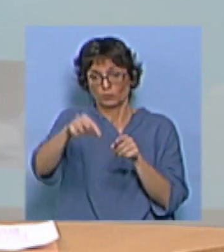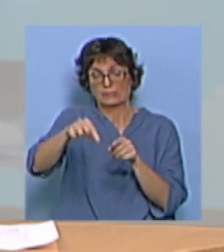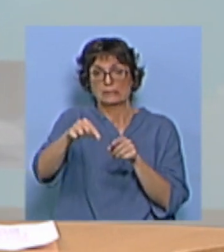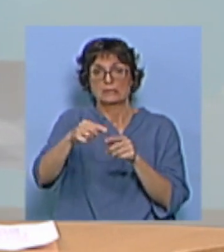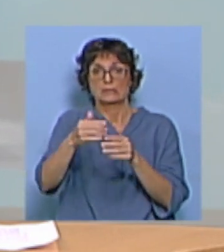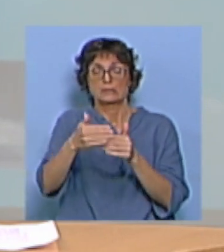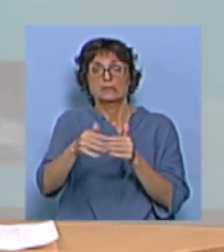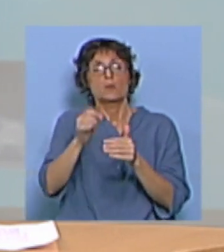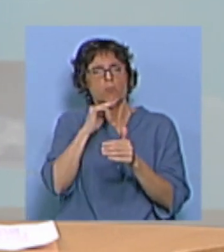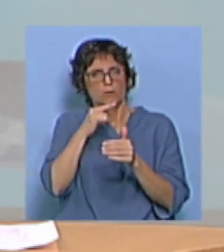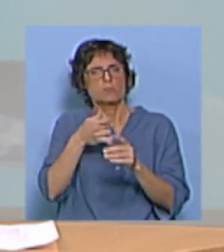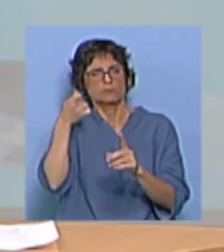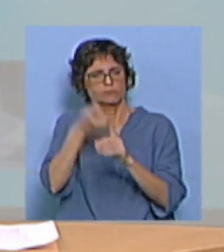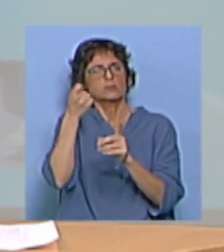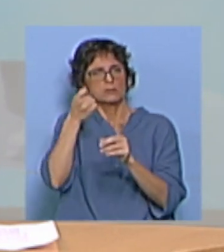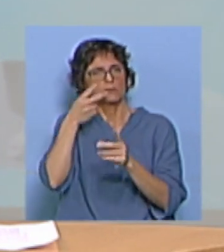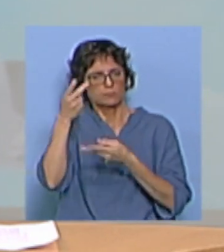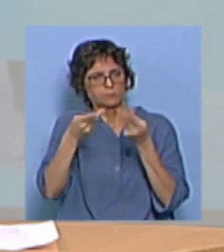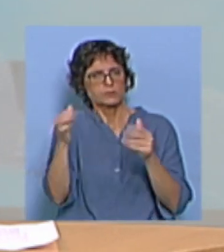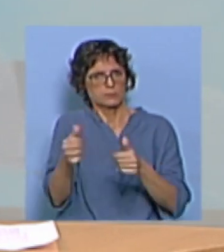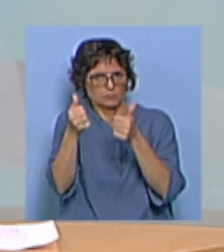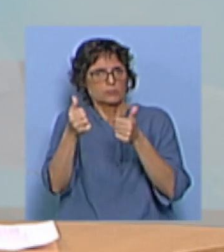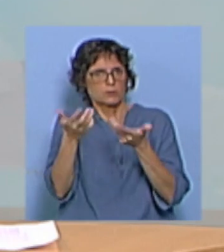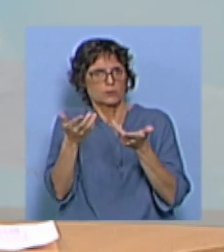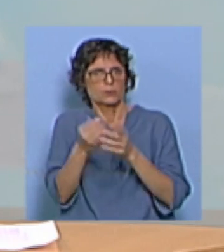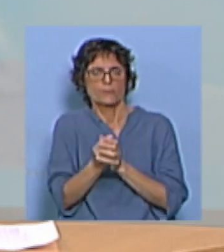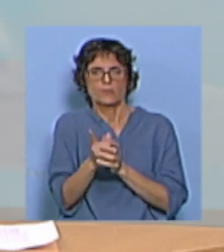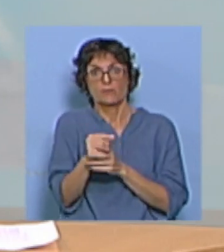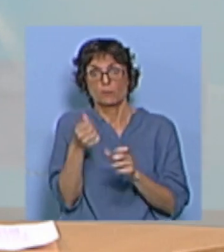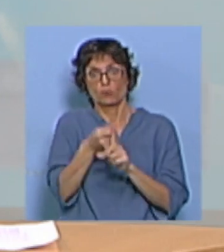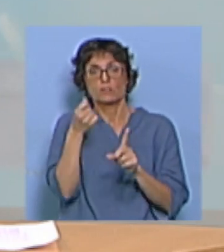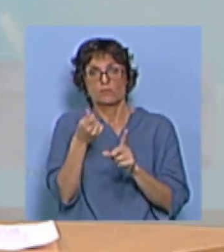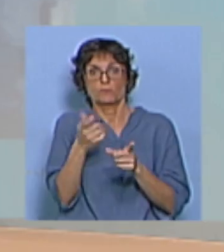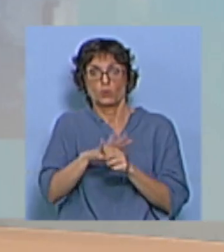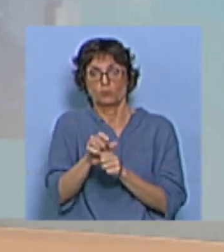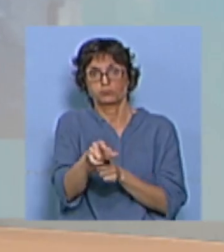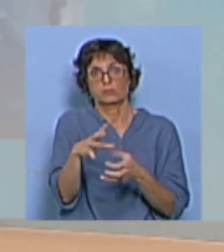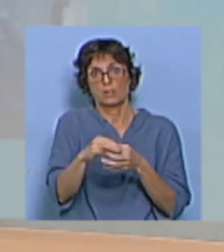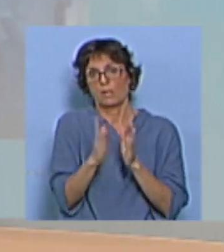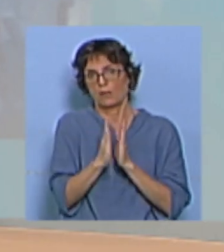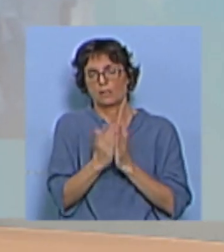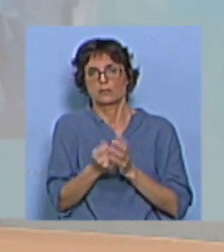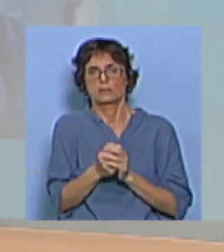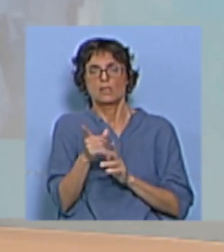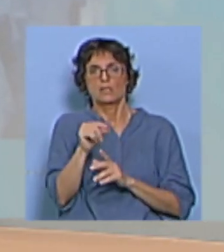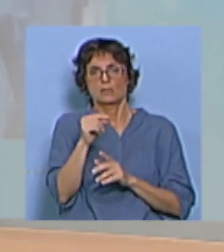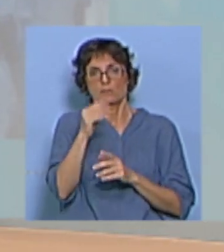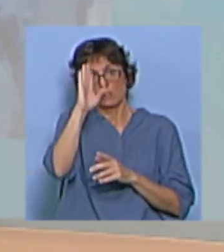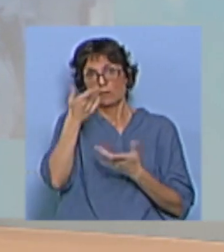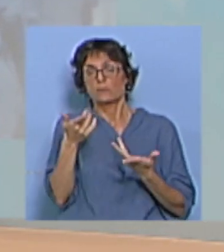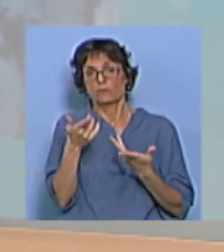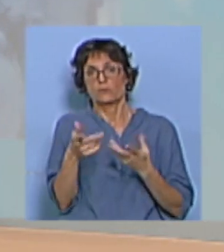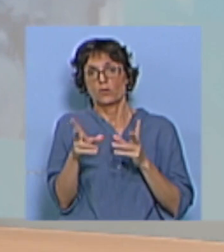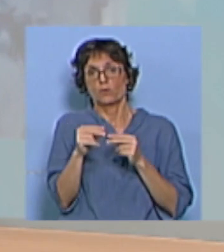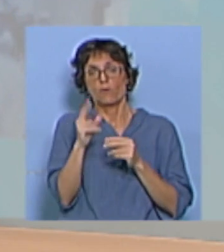os desafios que esta pandemia nos traz a todos nós, e a Igreja em particular. Porque há também nesse setor um novo normal que é necessário